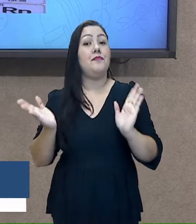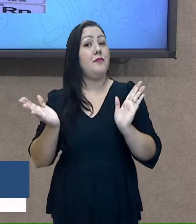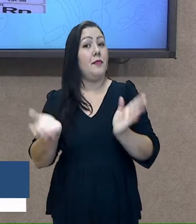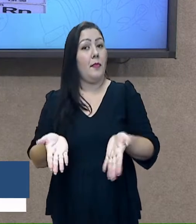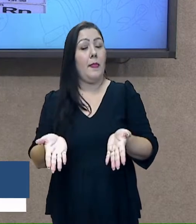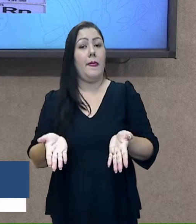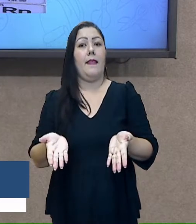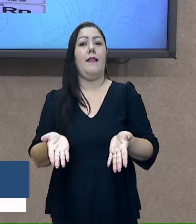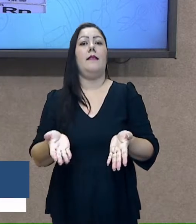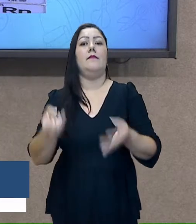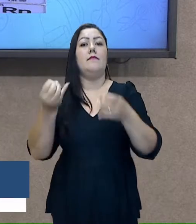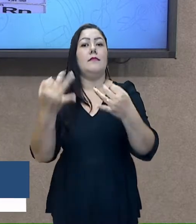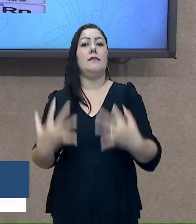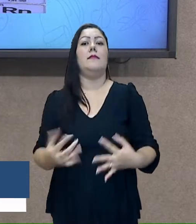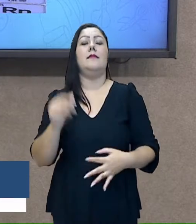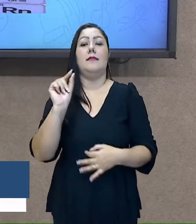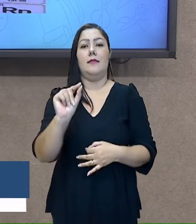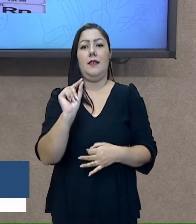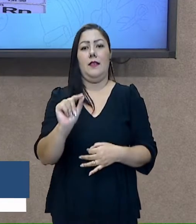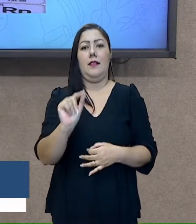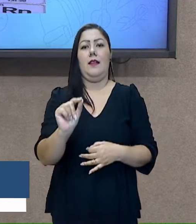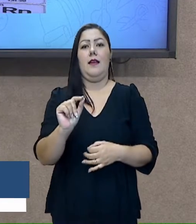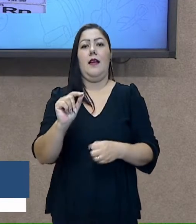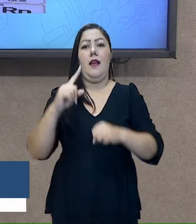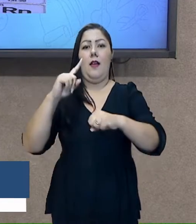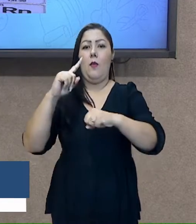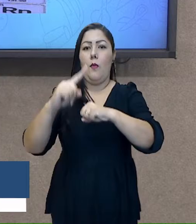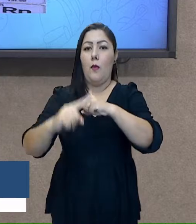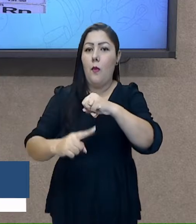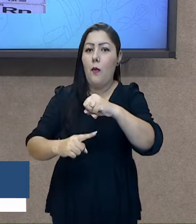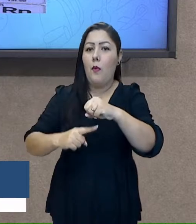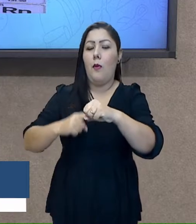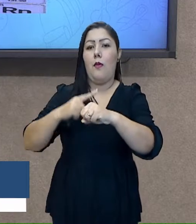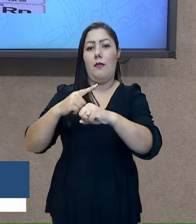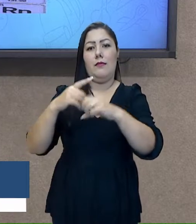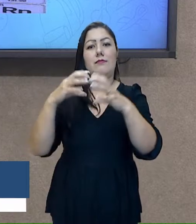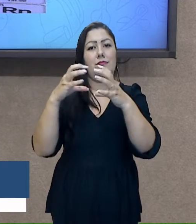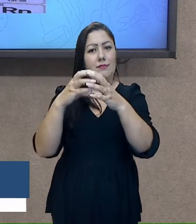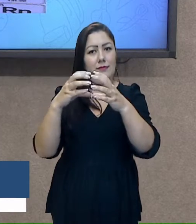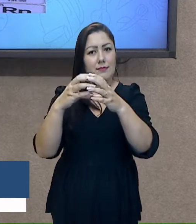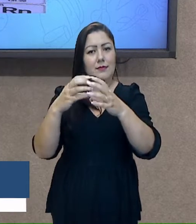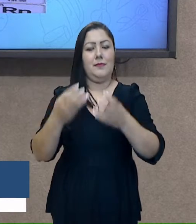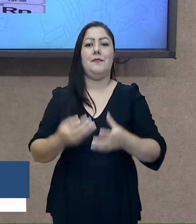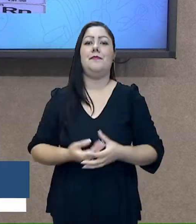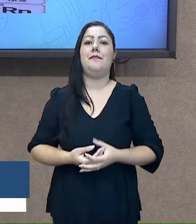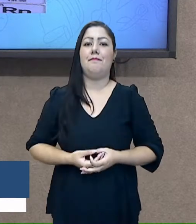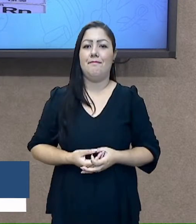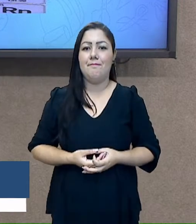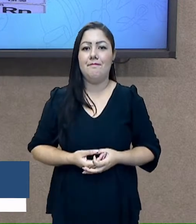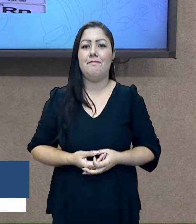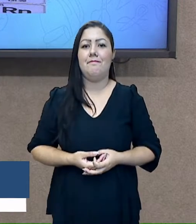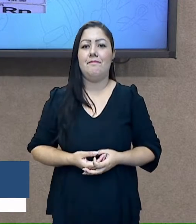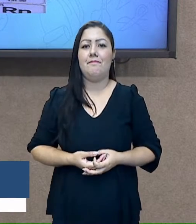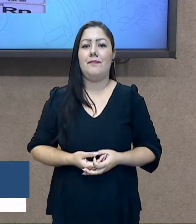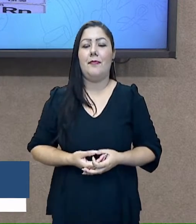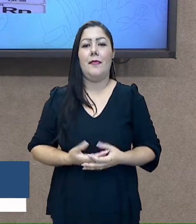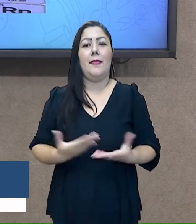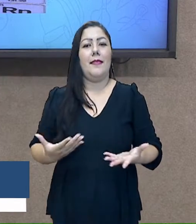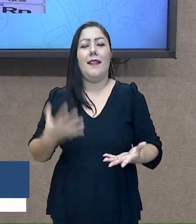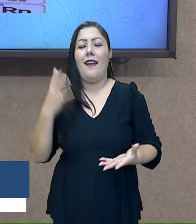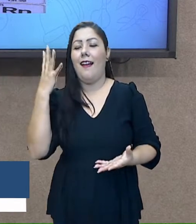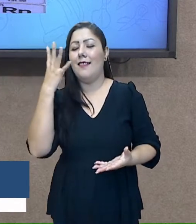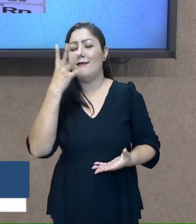fala será sobre elemento químico. Elemento químico, olha que